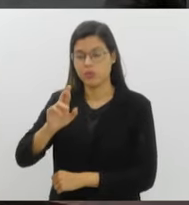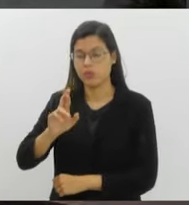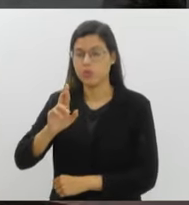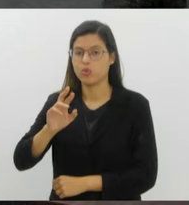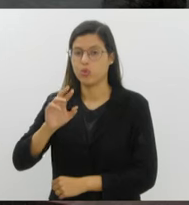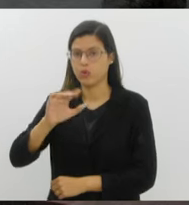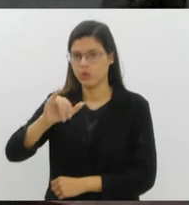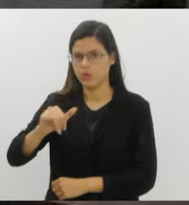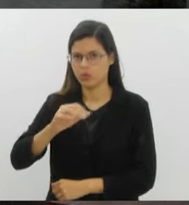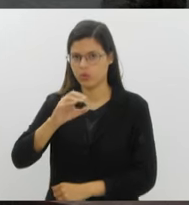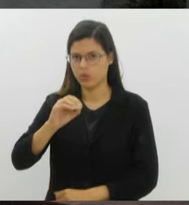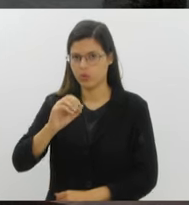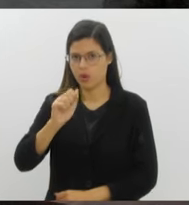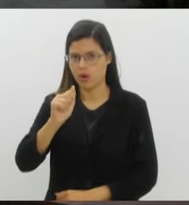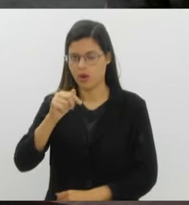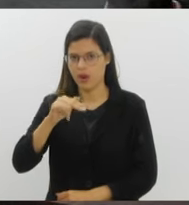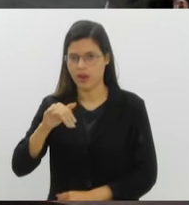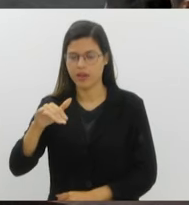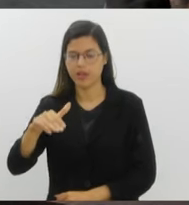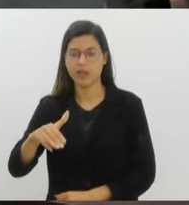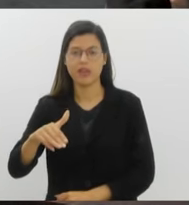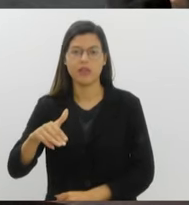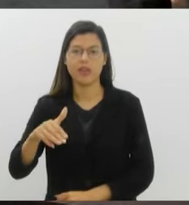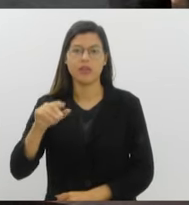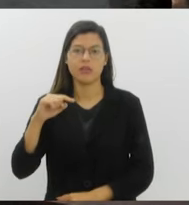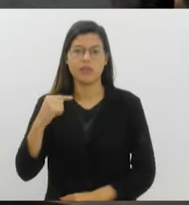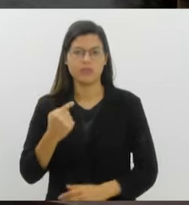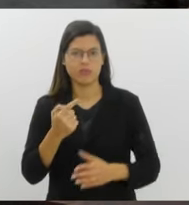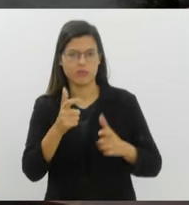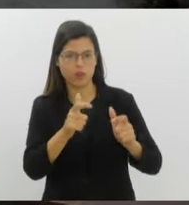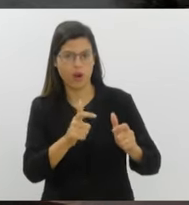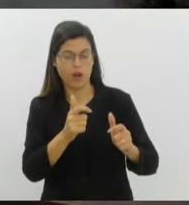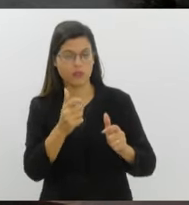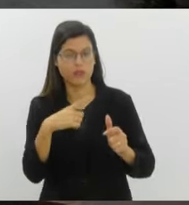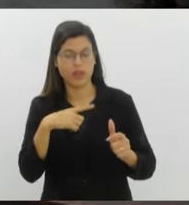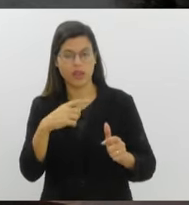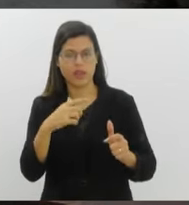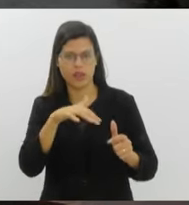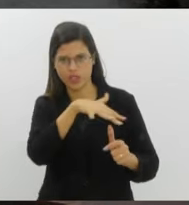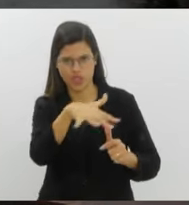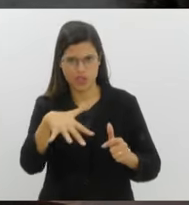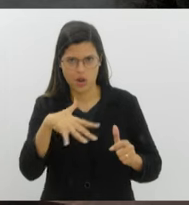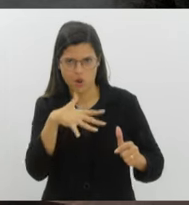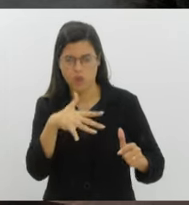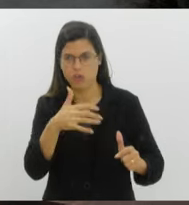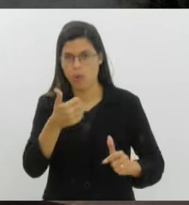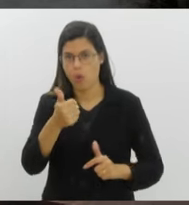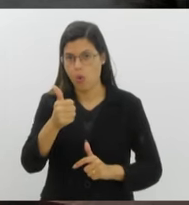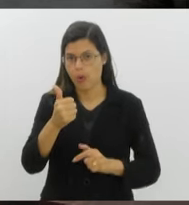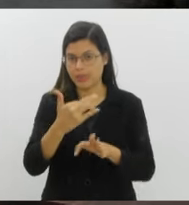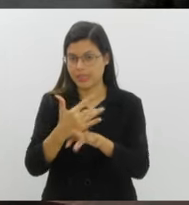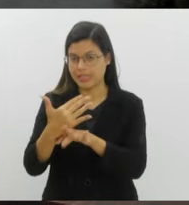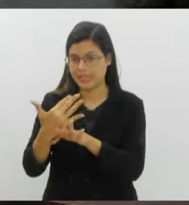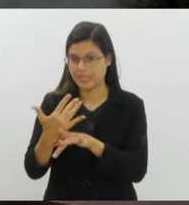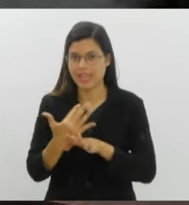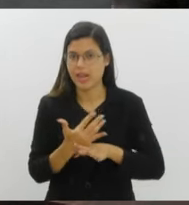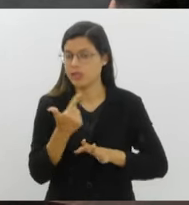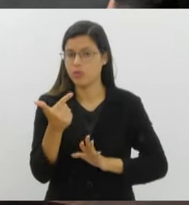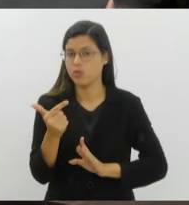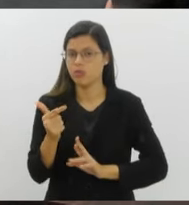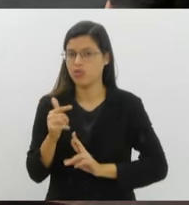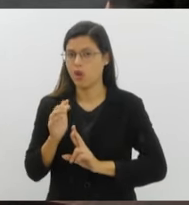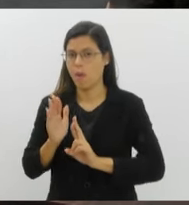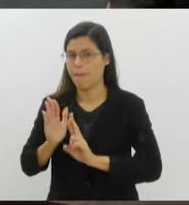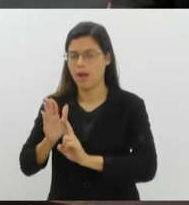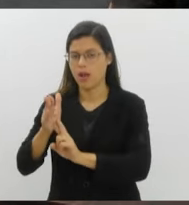Tavares, nossa região ali que compõe 11 cidades na região centro-norte, não tinha uma